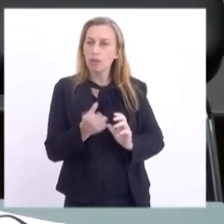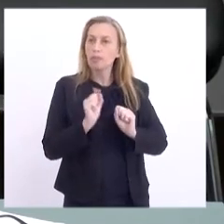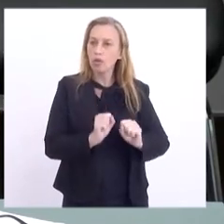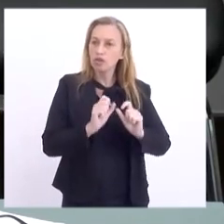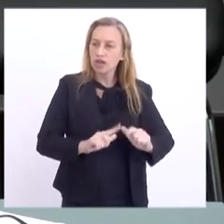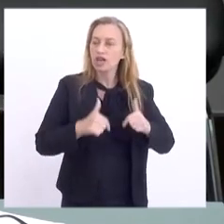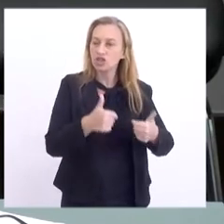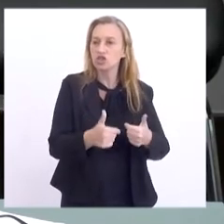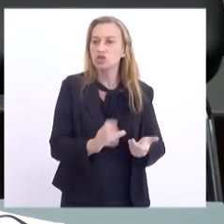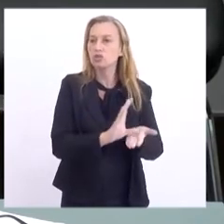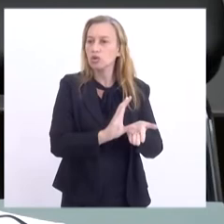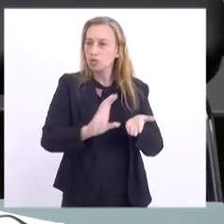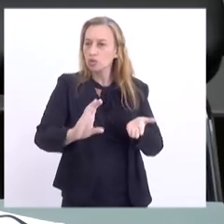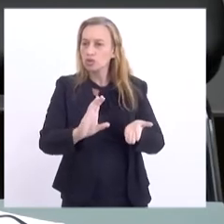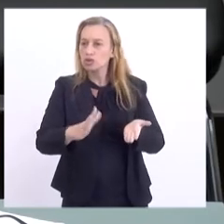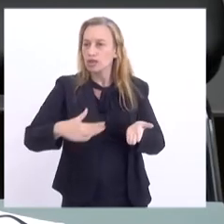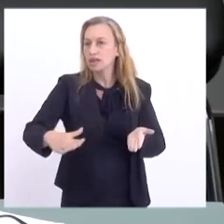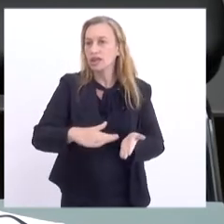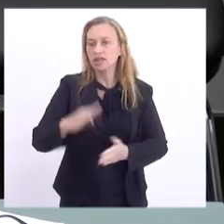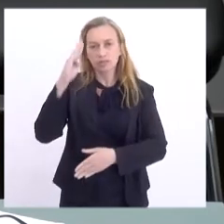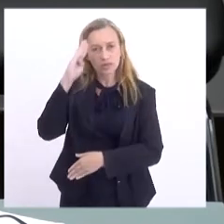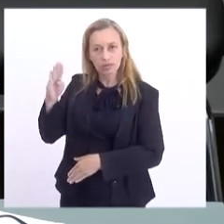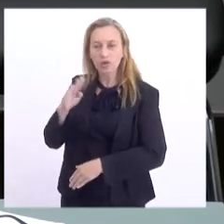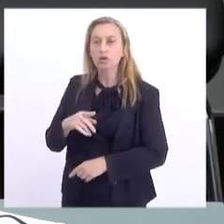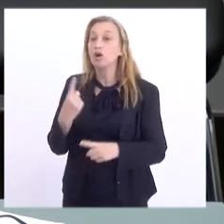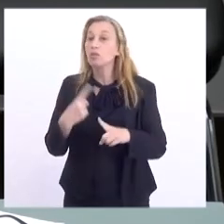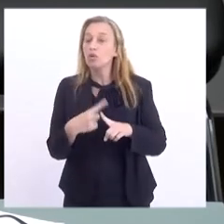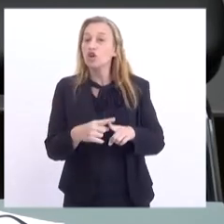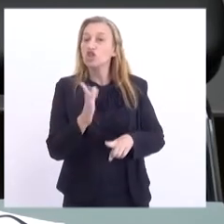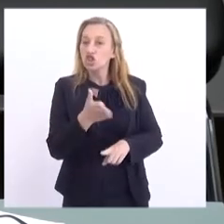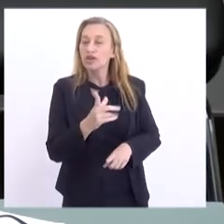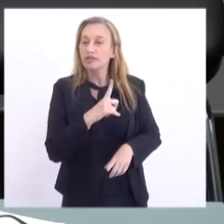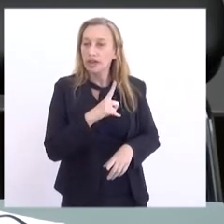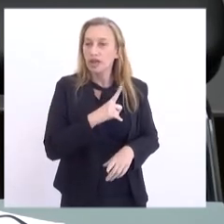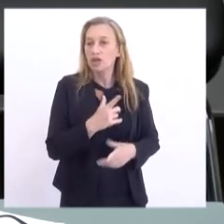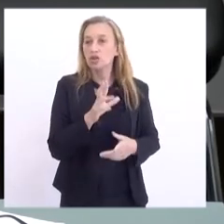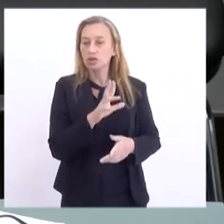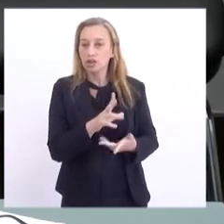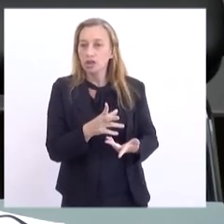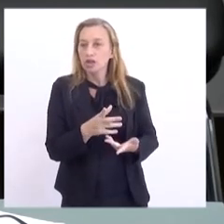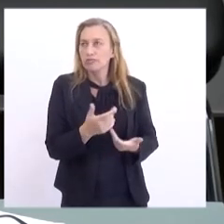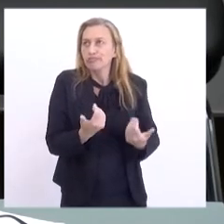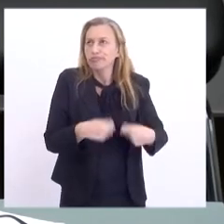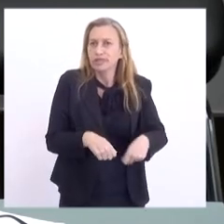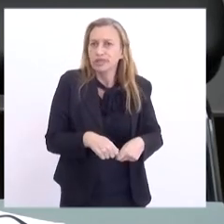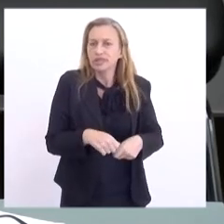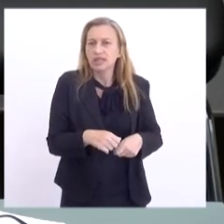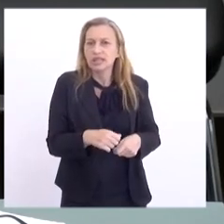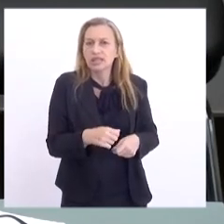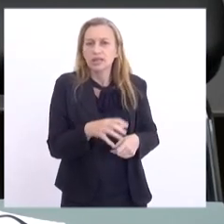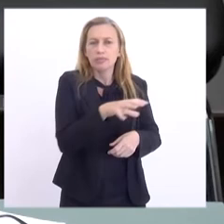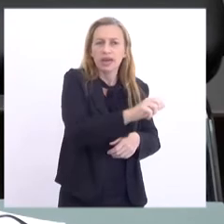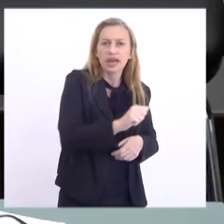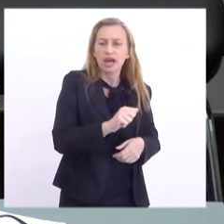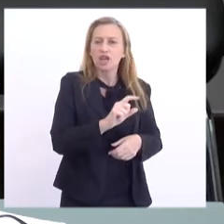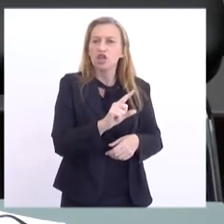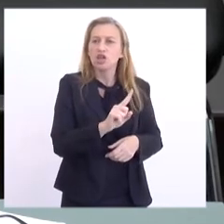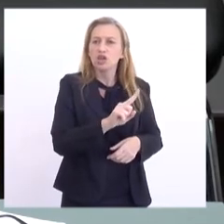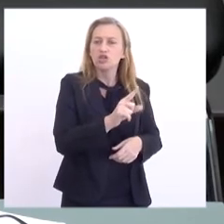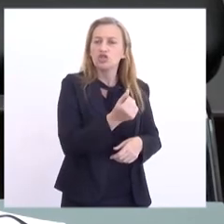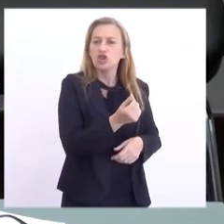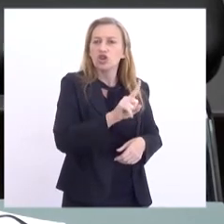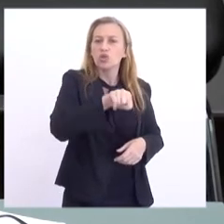é locais recursos em áreas prioritárias porque você já tem em mãos Não há necessidade de nenhum movimento o extra